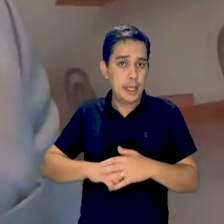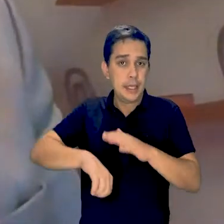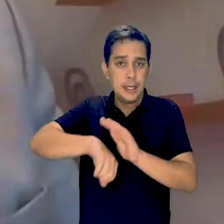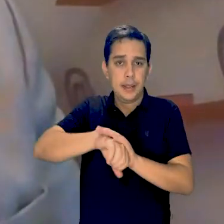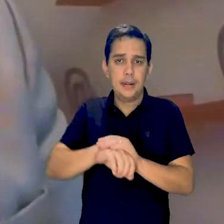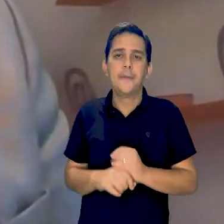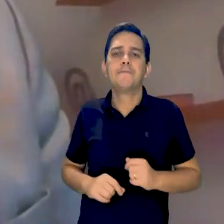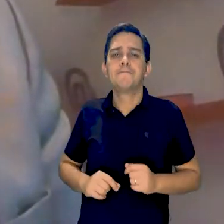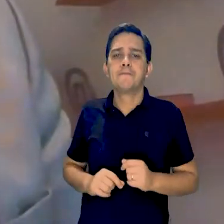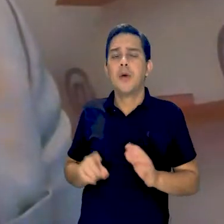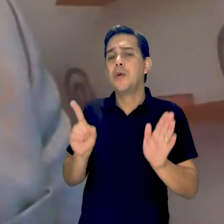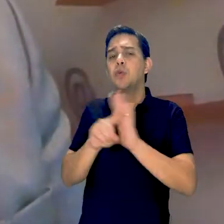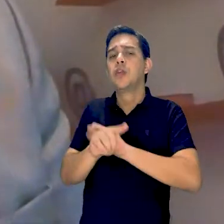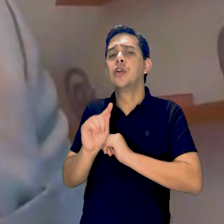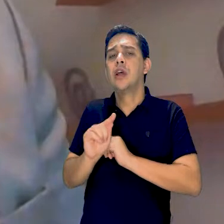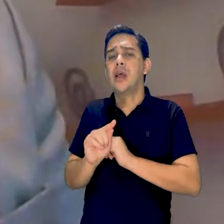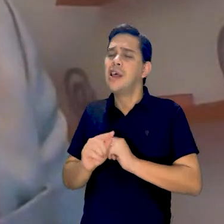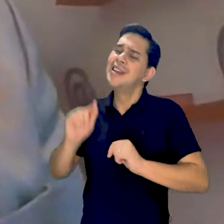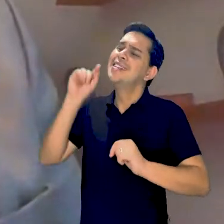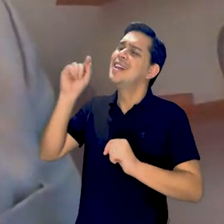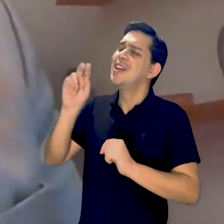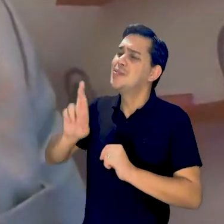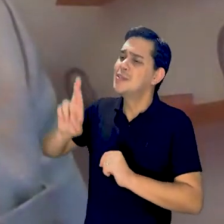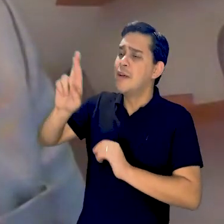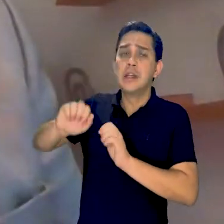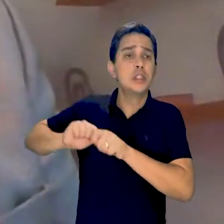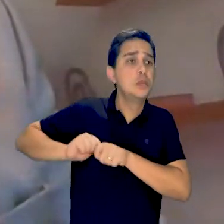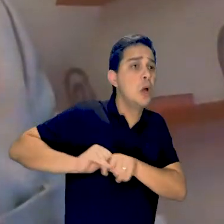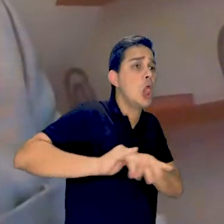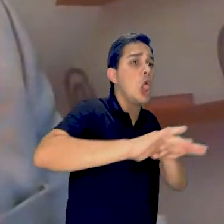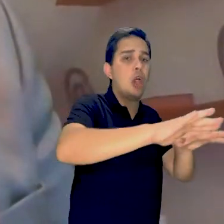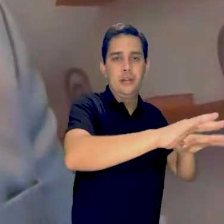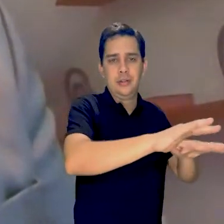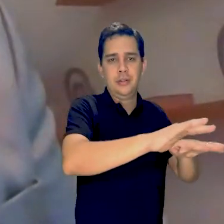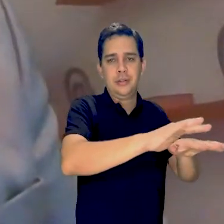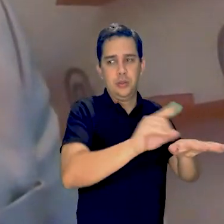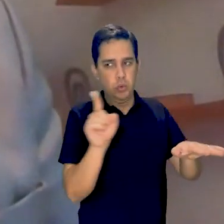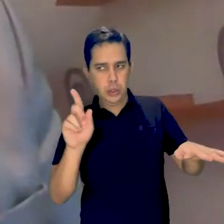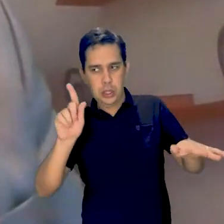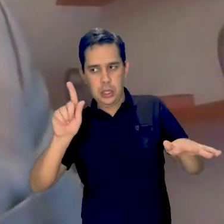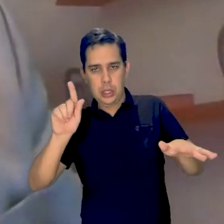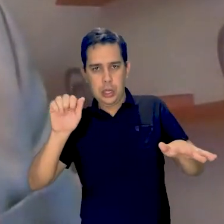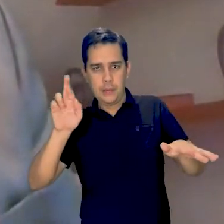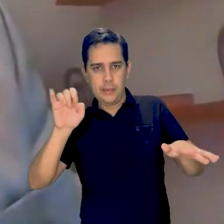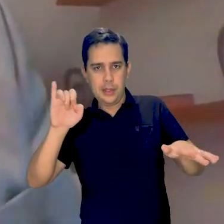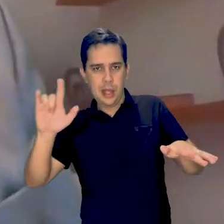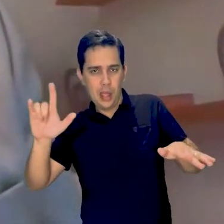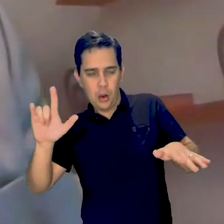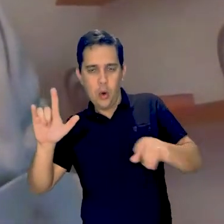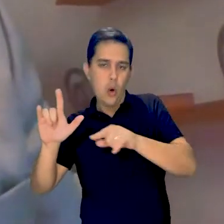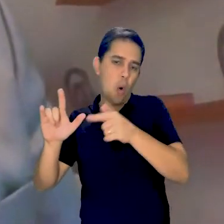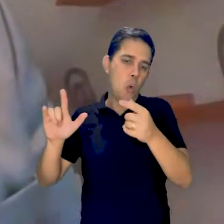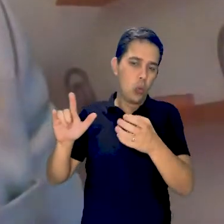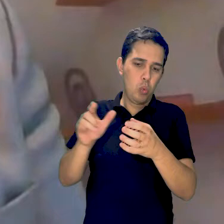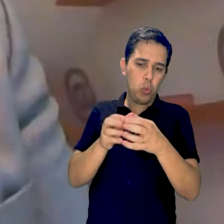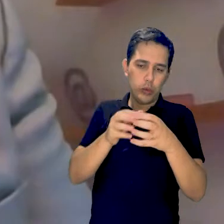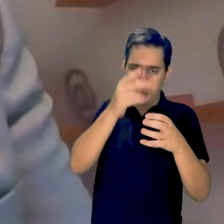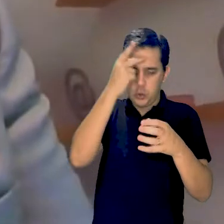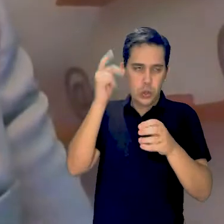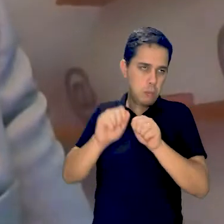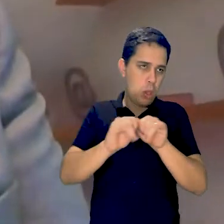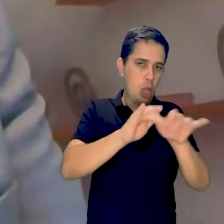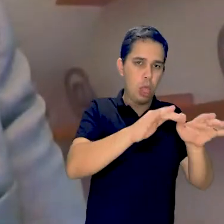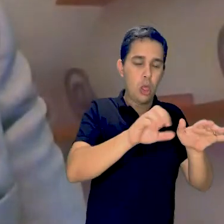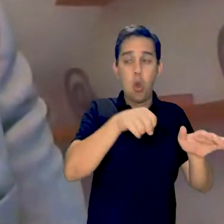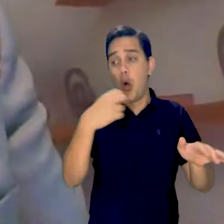Quem divulgou esse vídeo? Se foi o X pessoas, através de uma autorização do Gabriel, ou se o Gabriel não